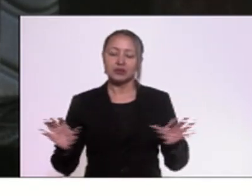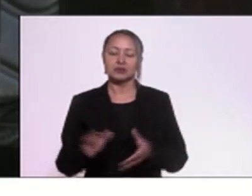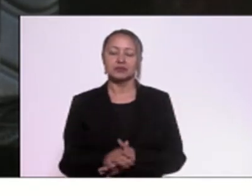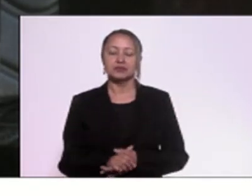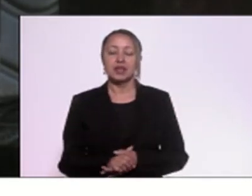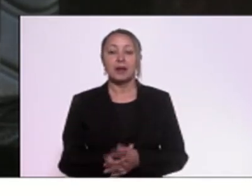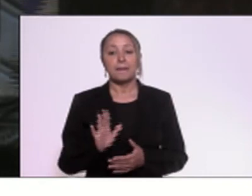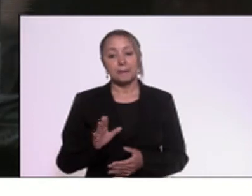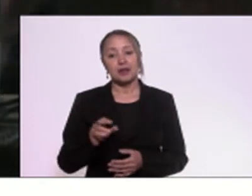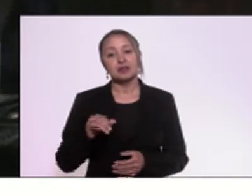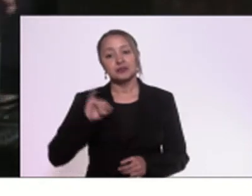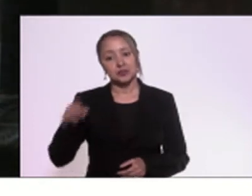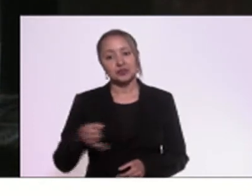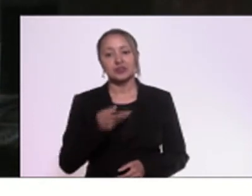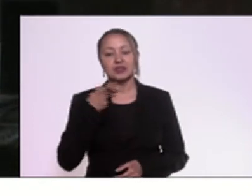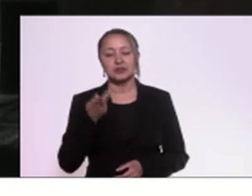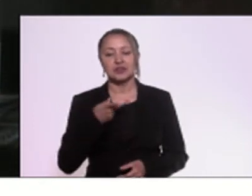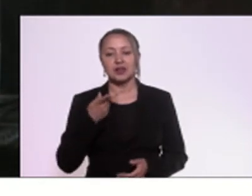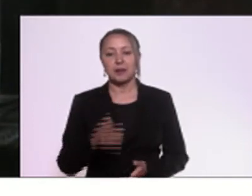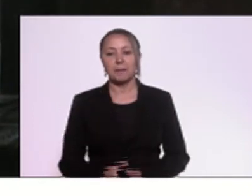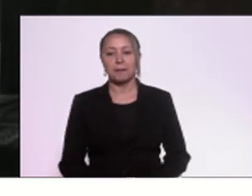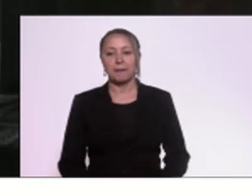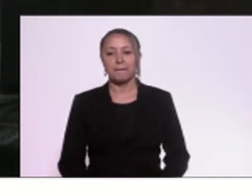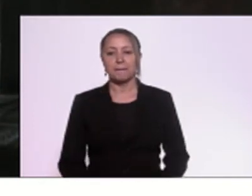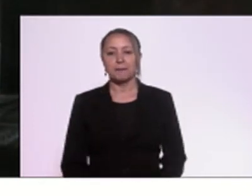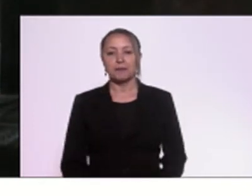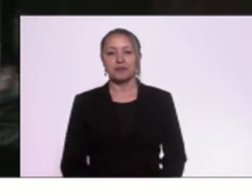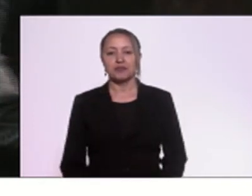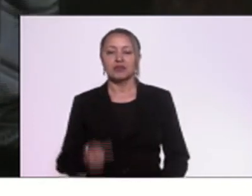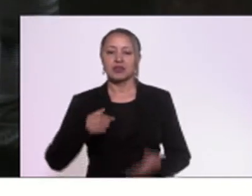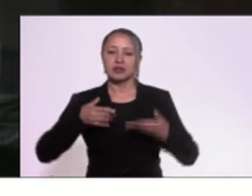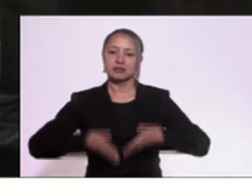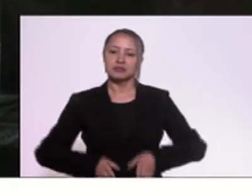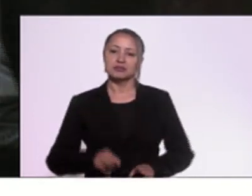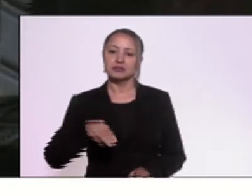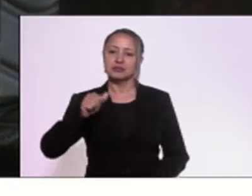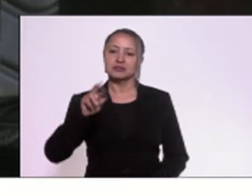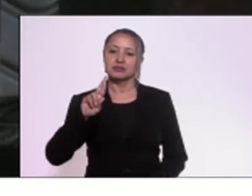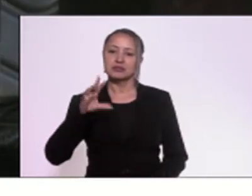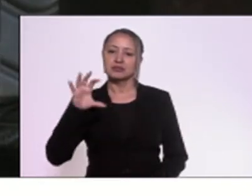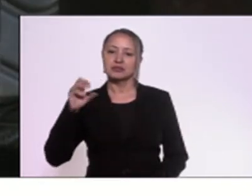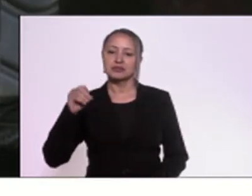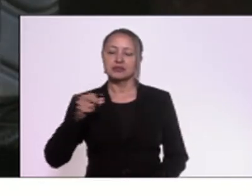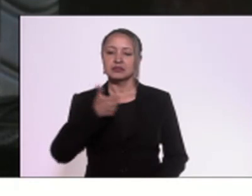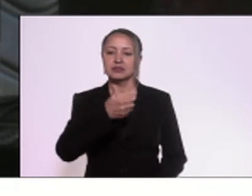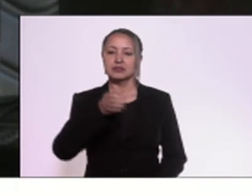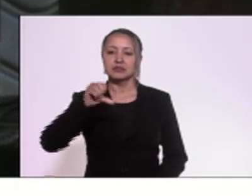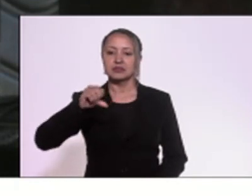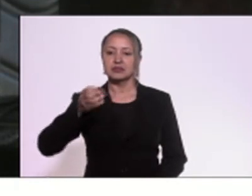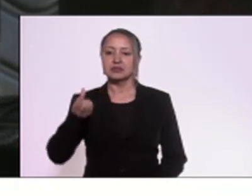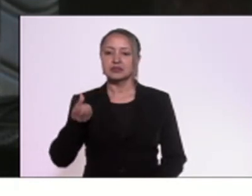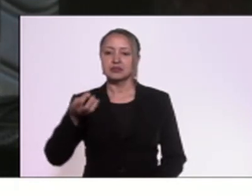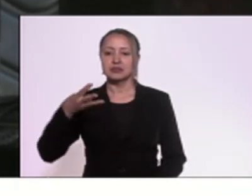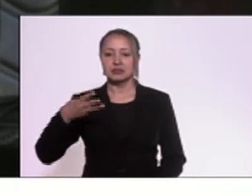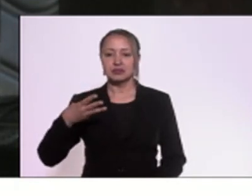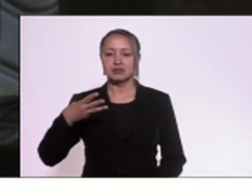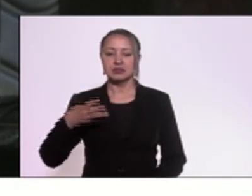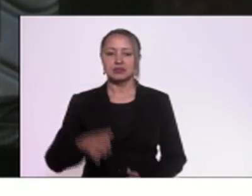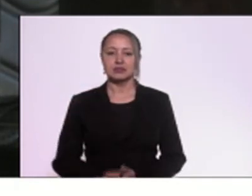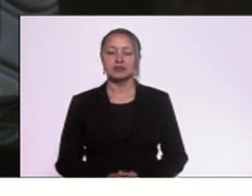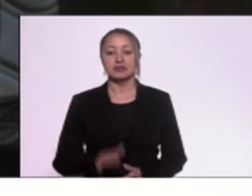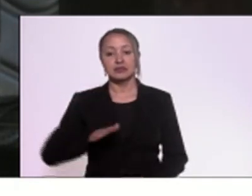ser colocada no seu devido lugar e podemos caminhar e fazer os projetos que ocorram